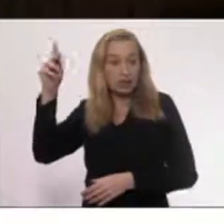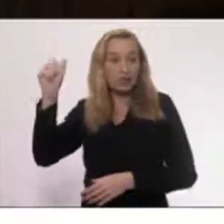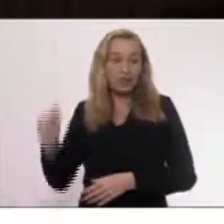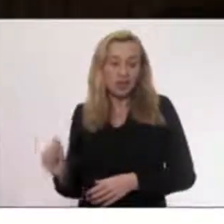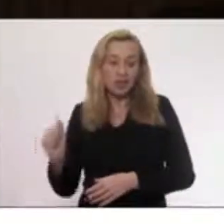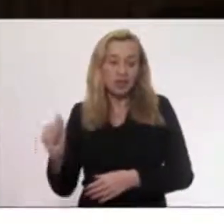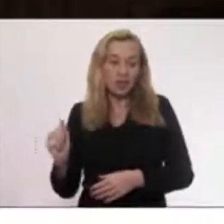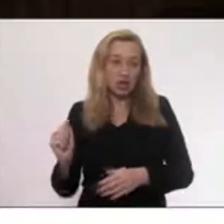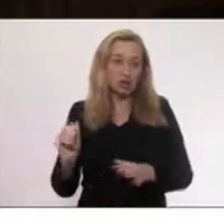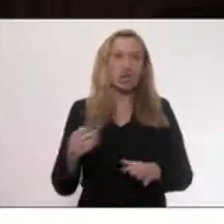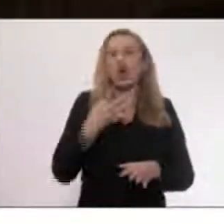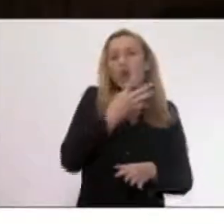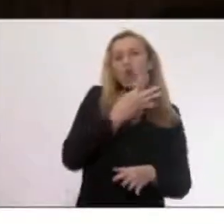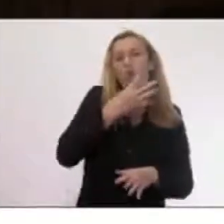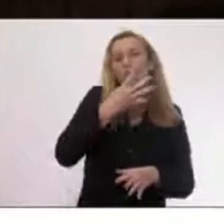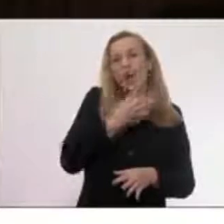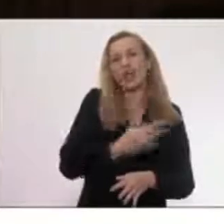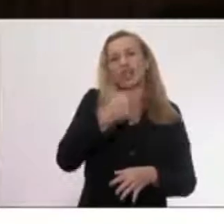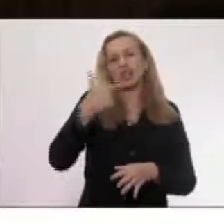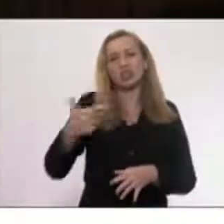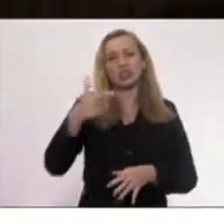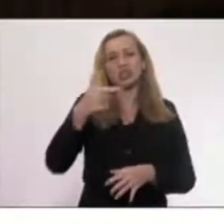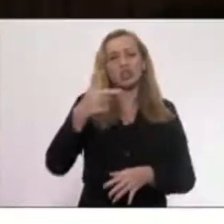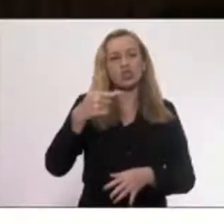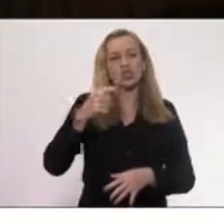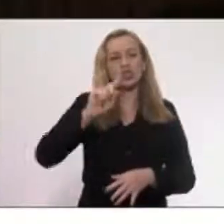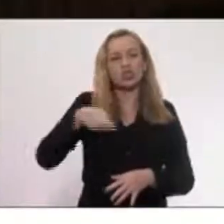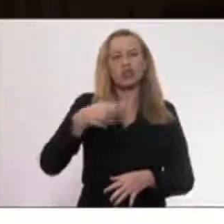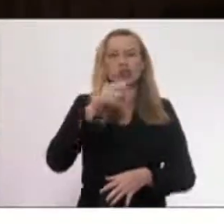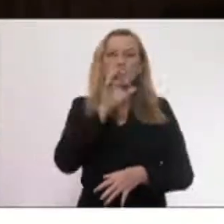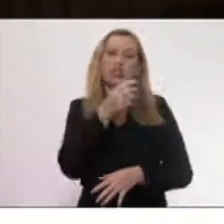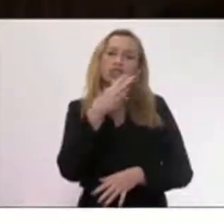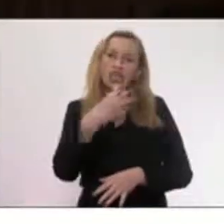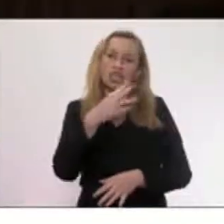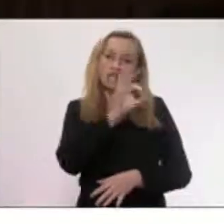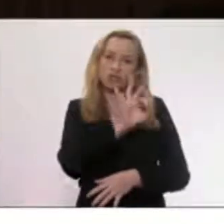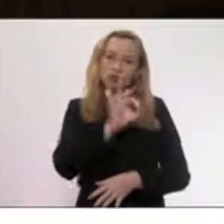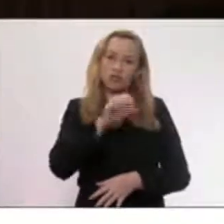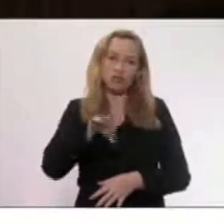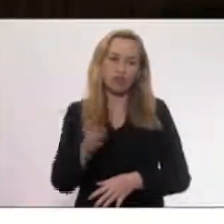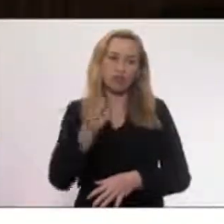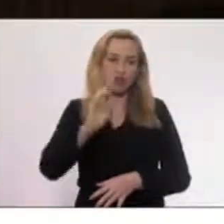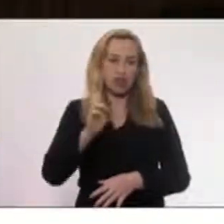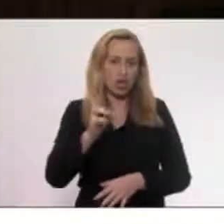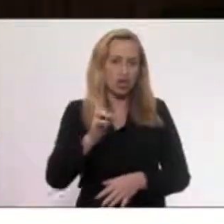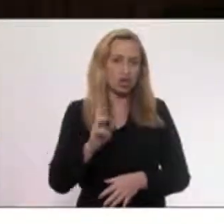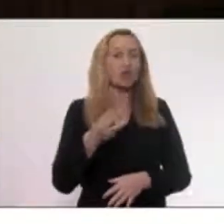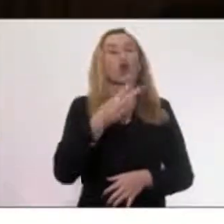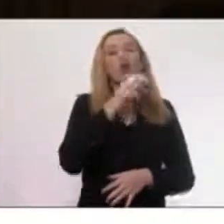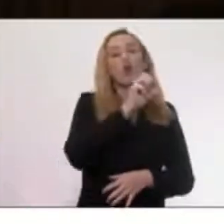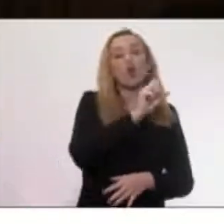algo que está em torno de 42,3 bilhões de reais, o que representa